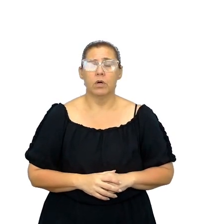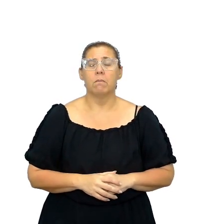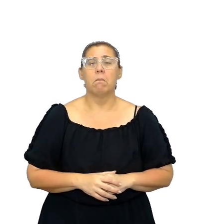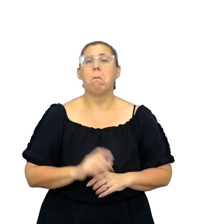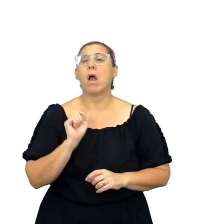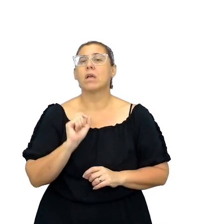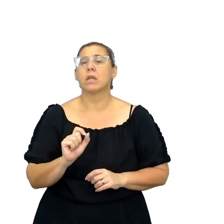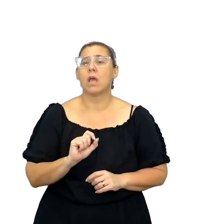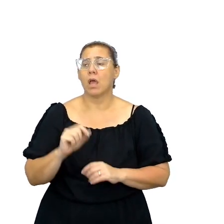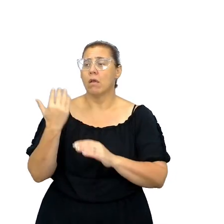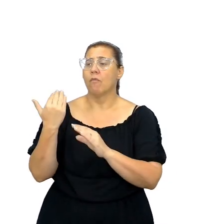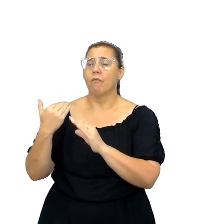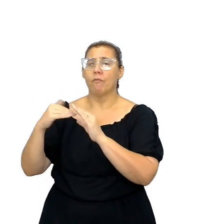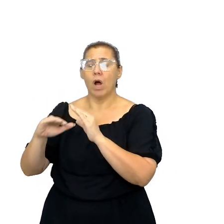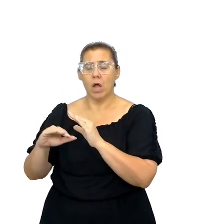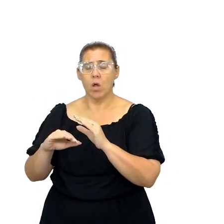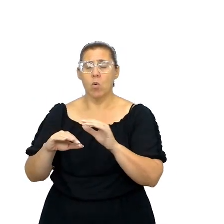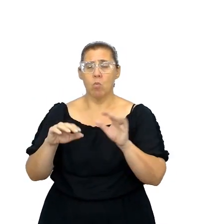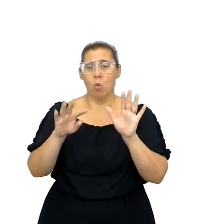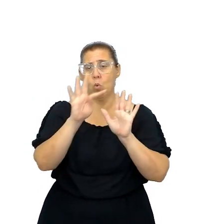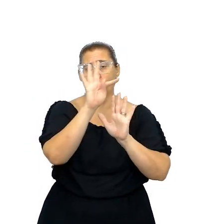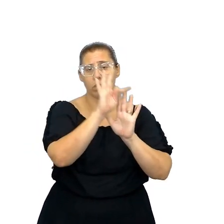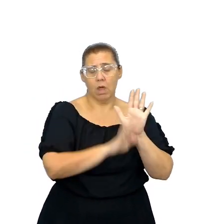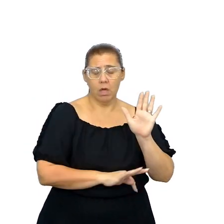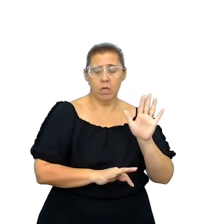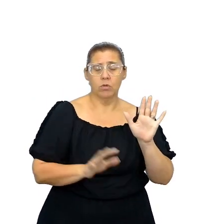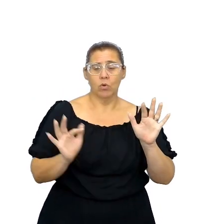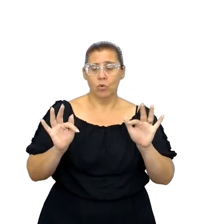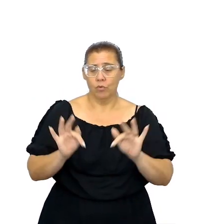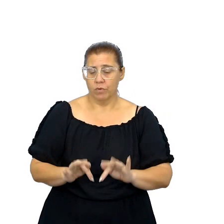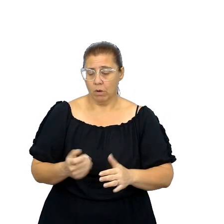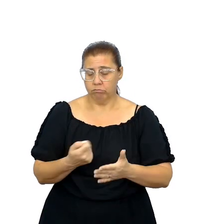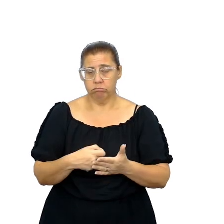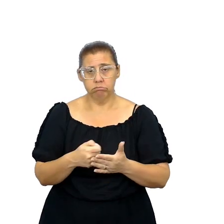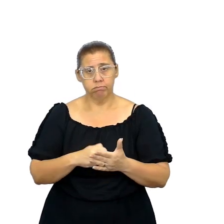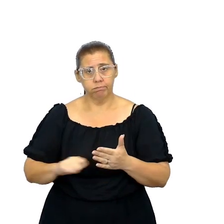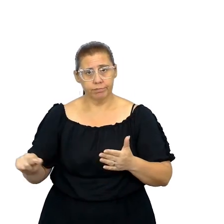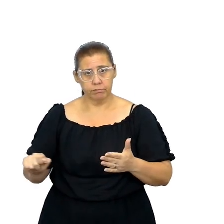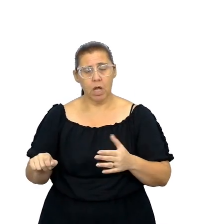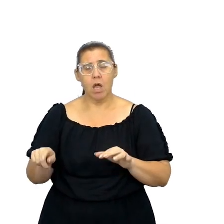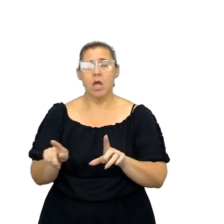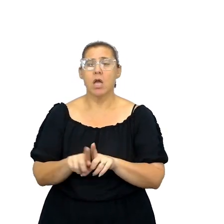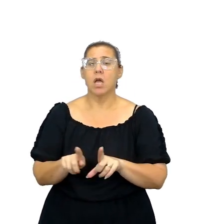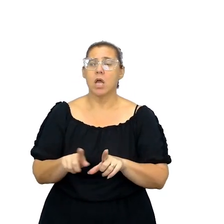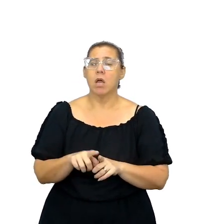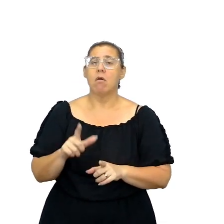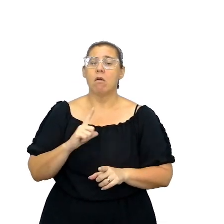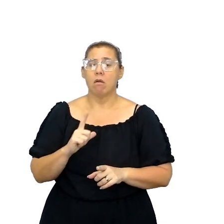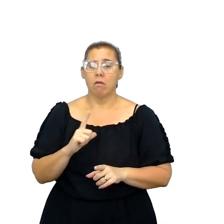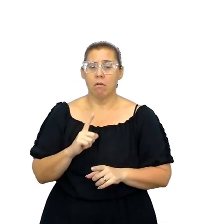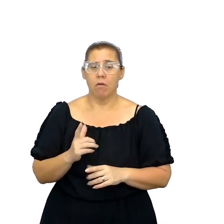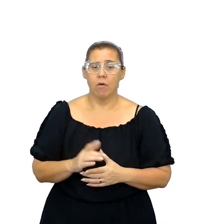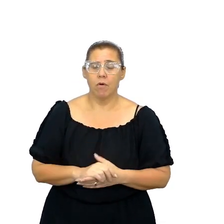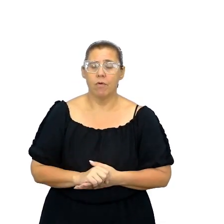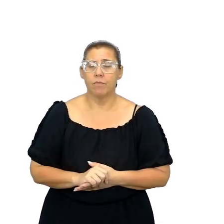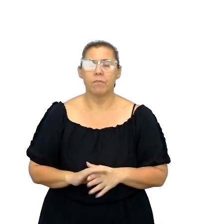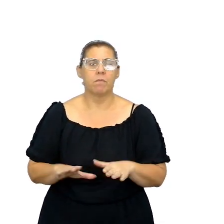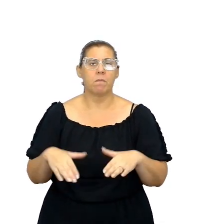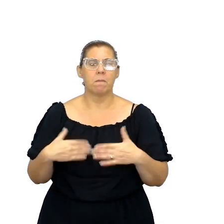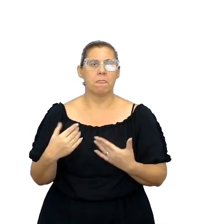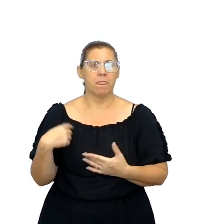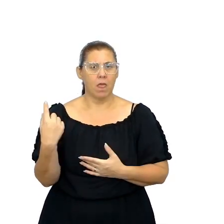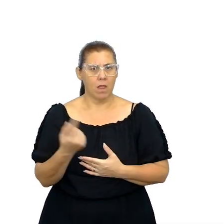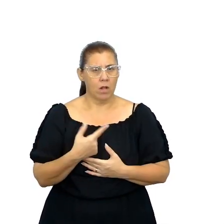destinatário, o corpo do texto, a despedida e a assinatura, sempre temos aí um vocativo, né, ao qual nós